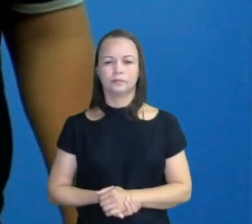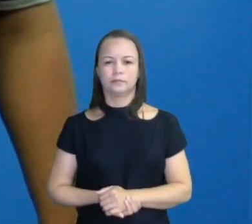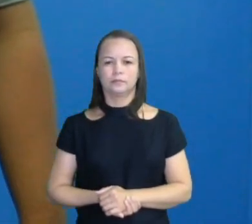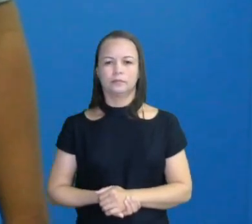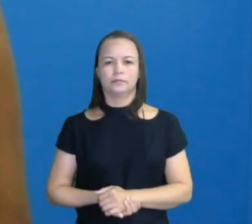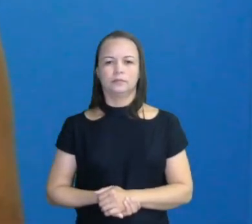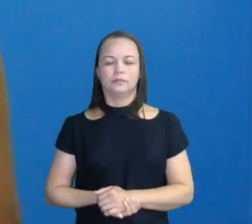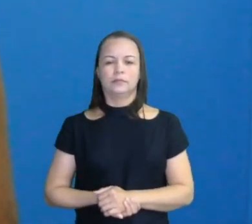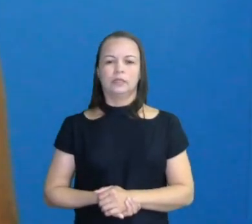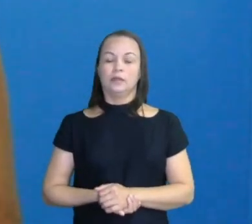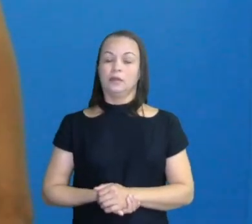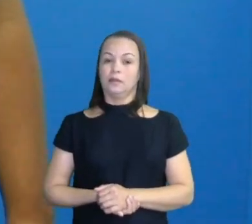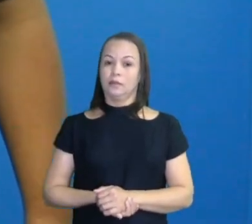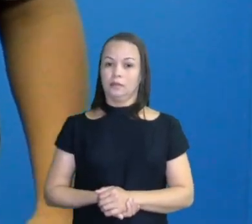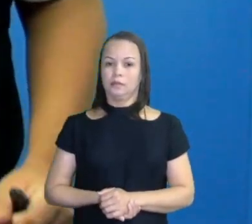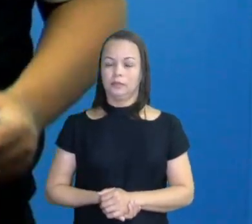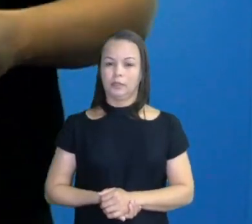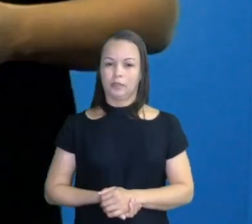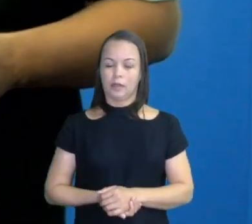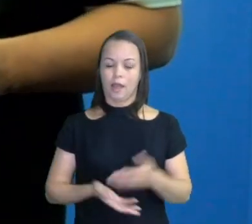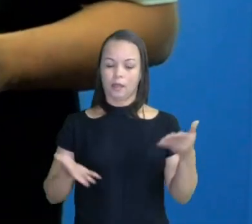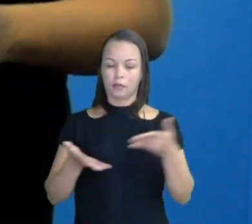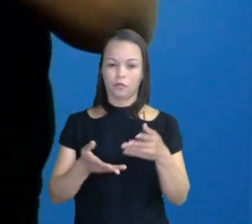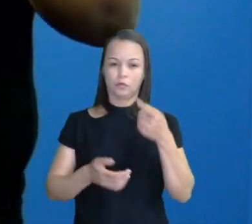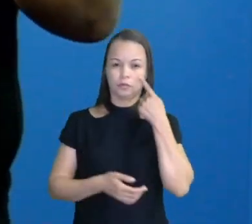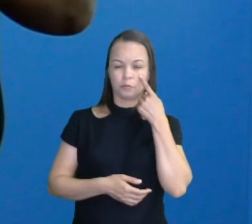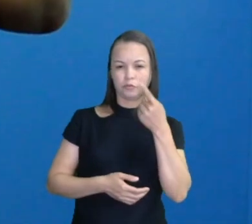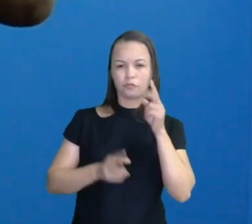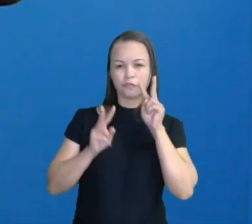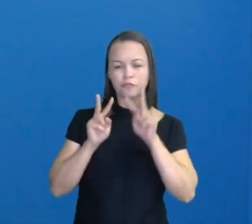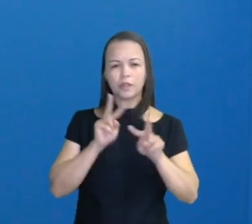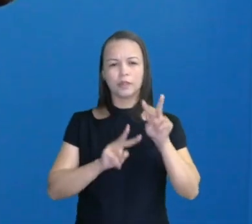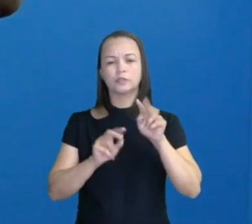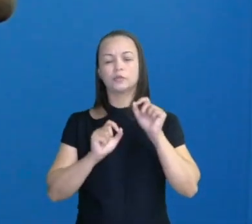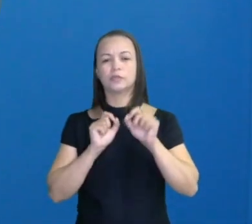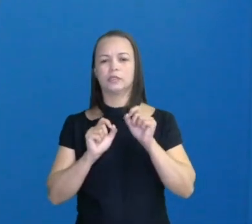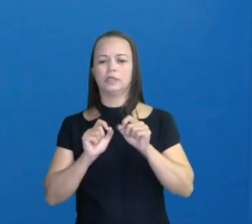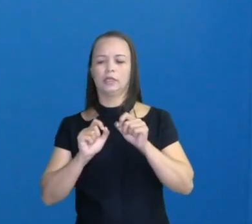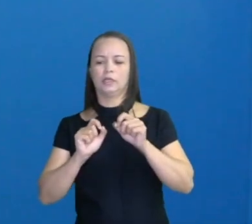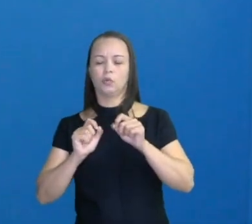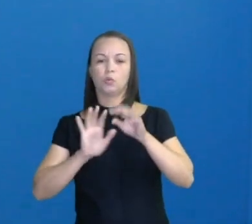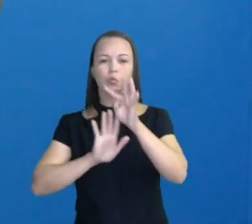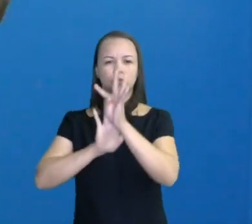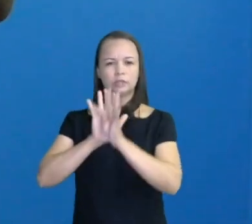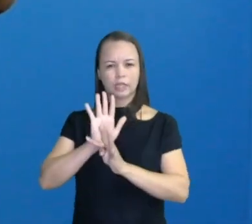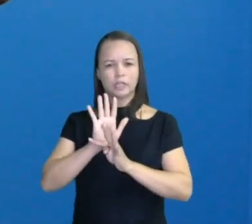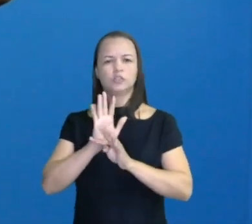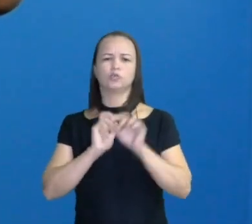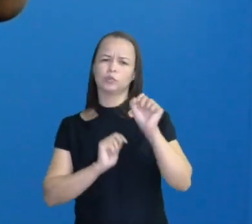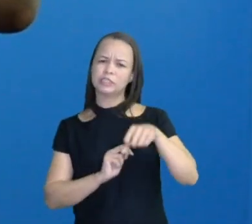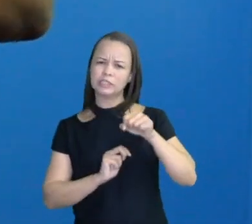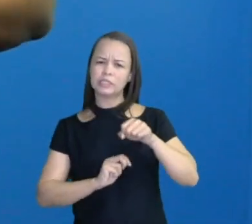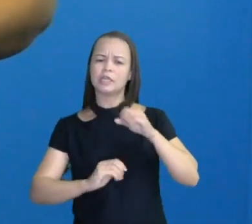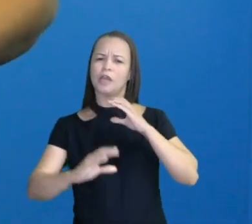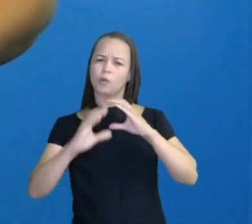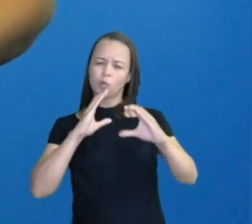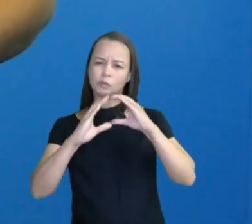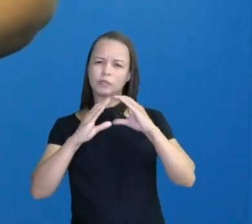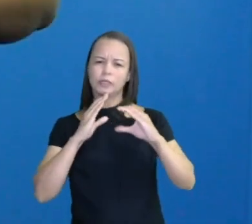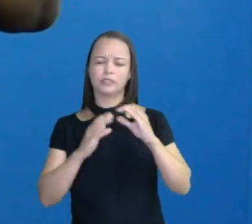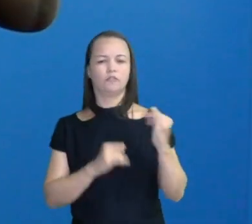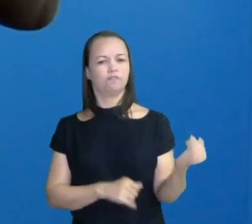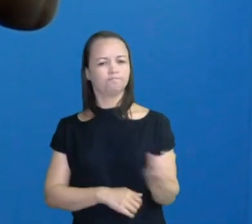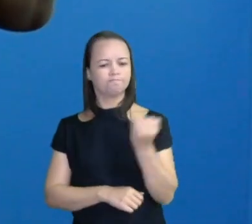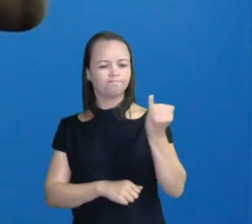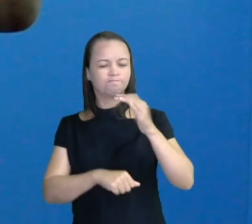mim. Aqui a gente está vendo que sim, o texto é uma atividade comunicativa. Ele é de extrema